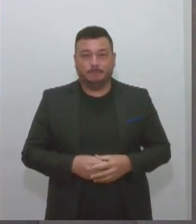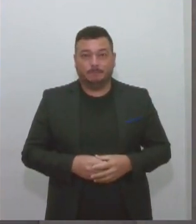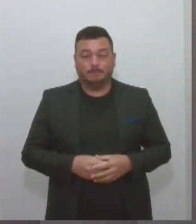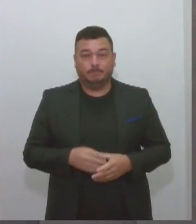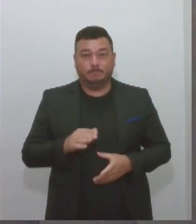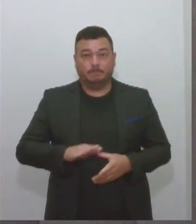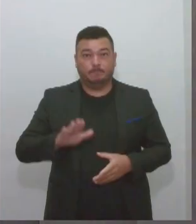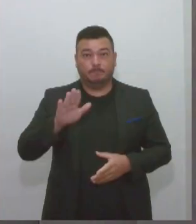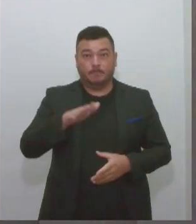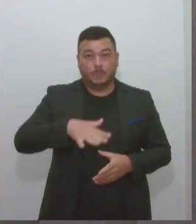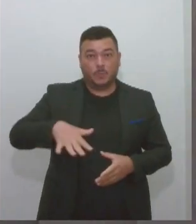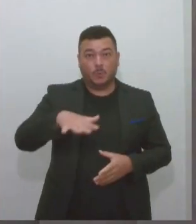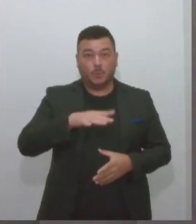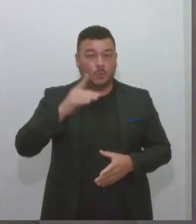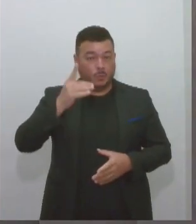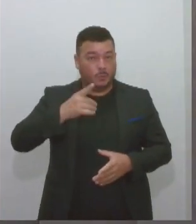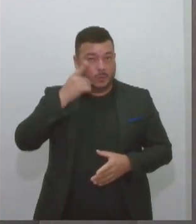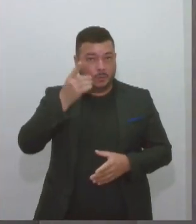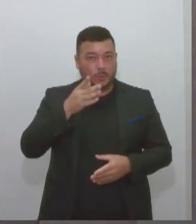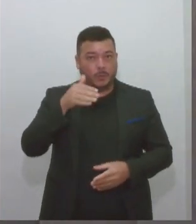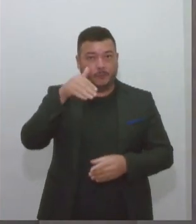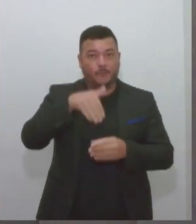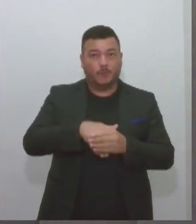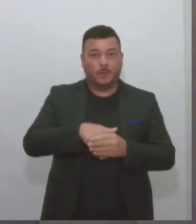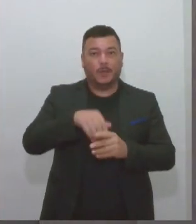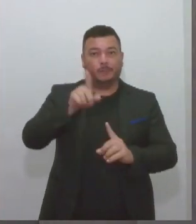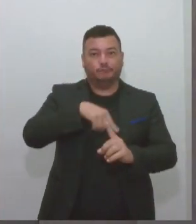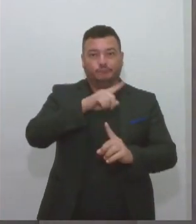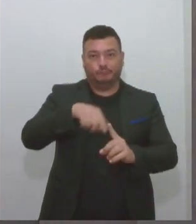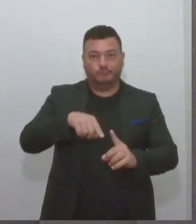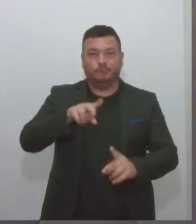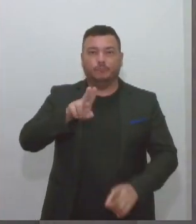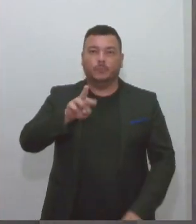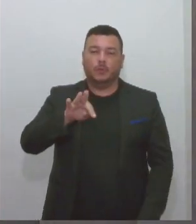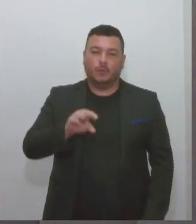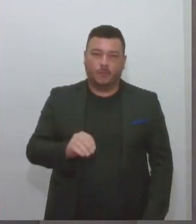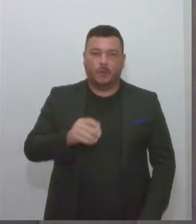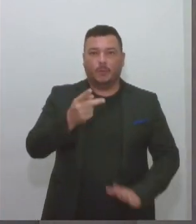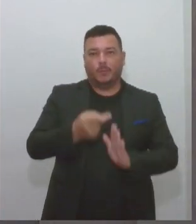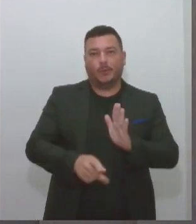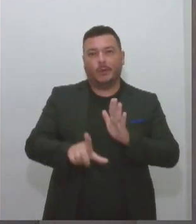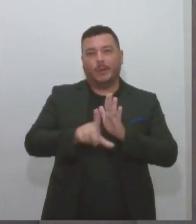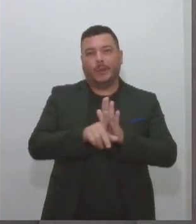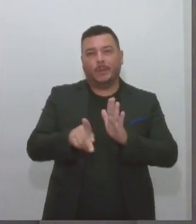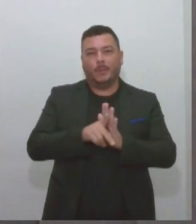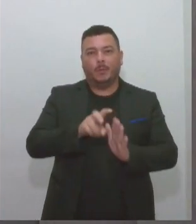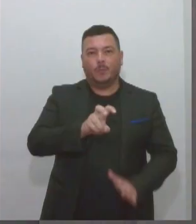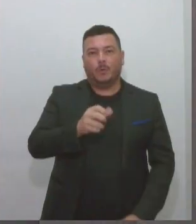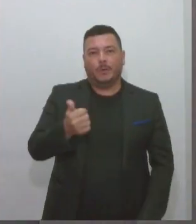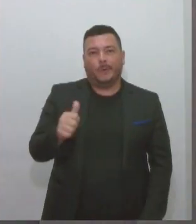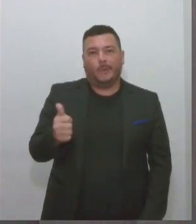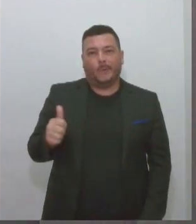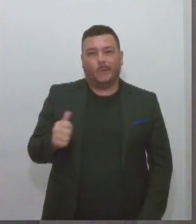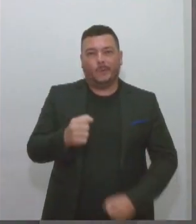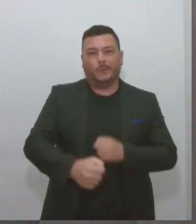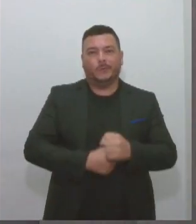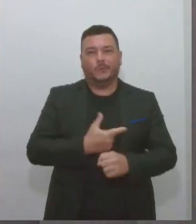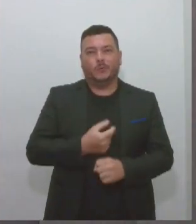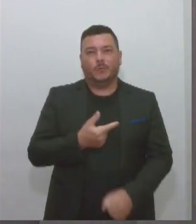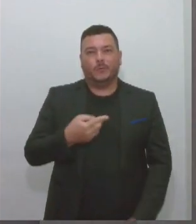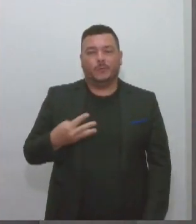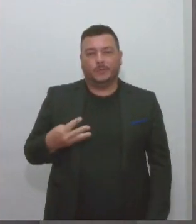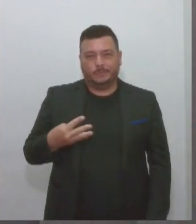parlamentares apreciaram o veto do governador do estado ao projeto de lei 511 de 2024, que